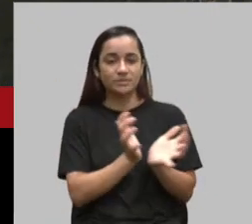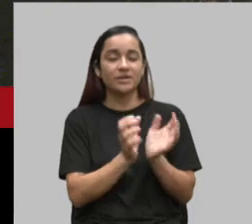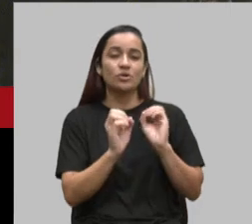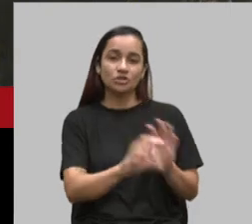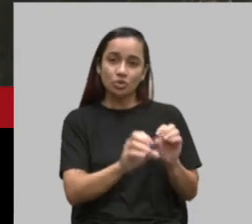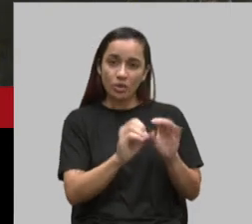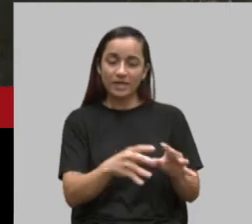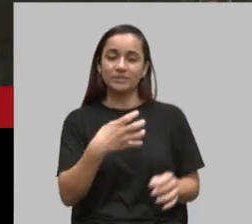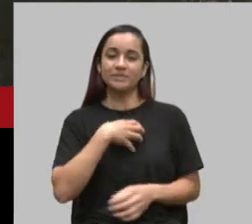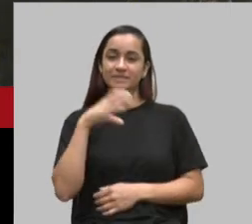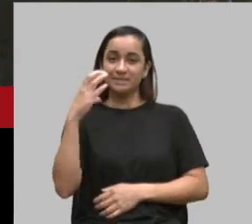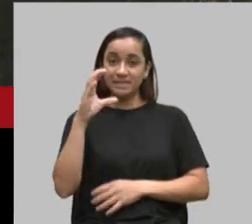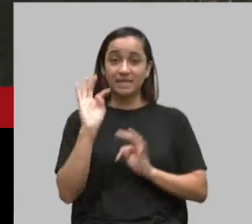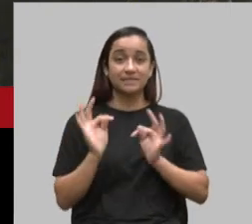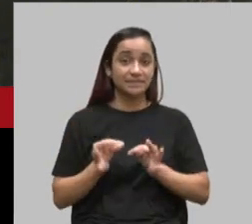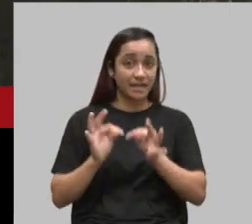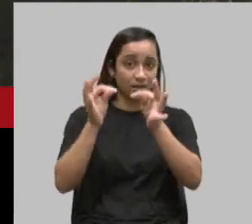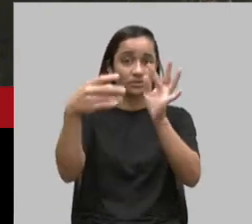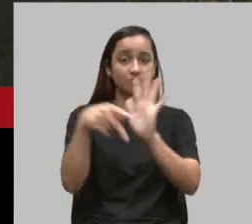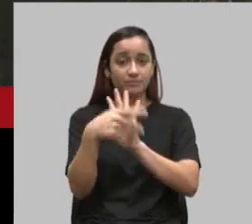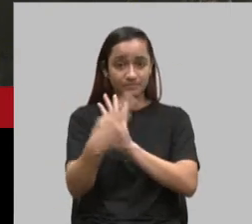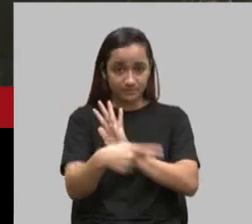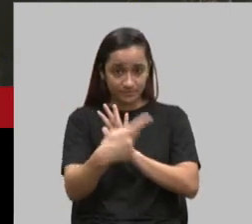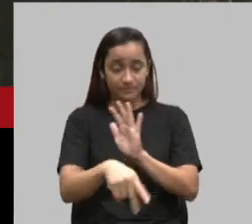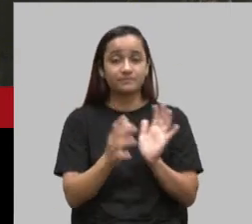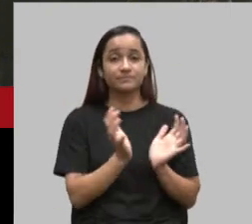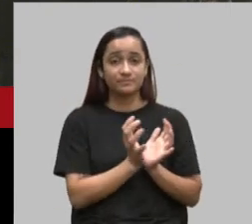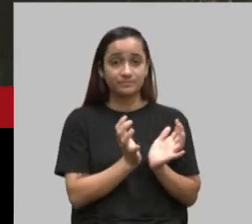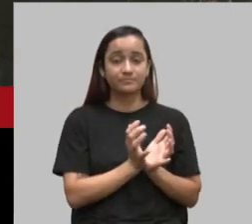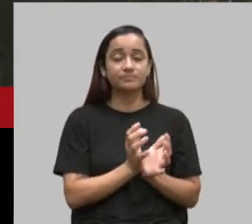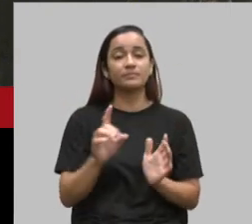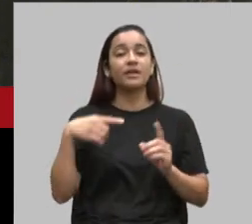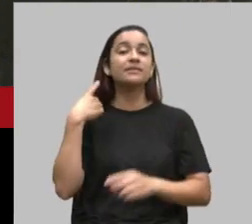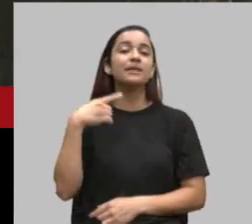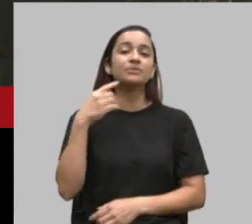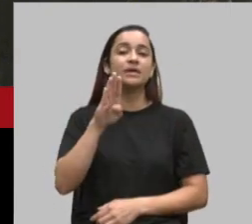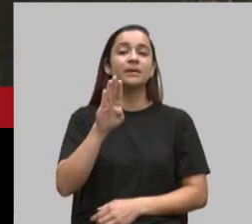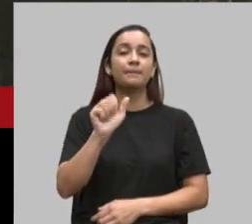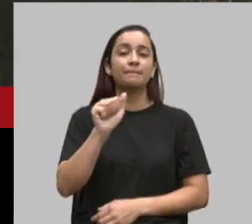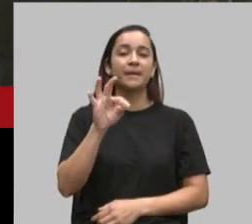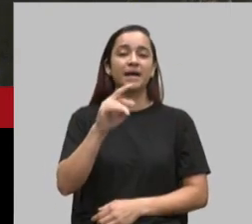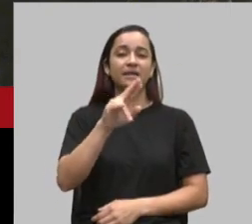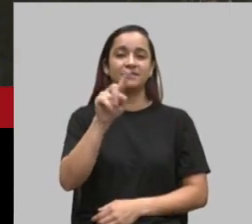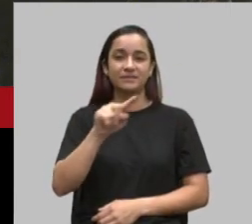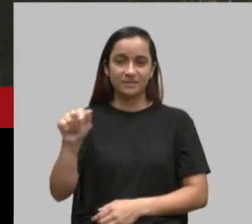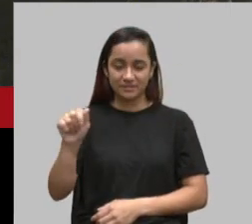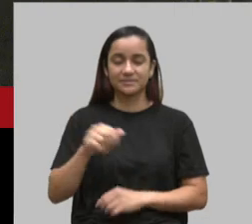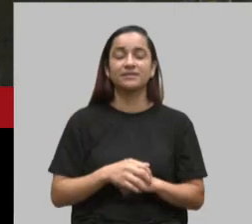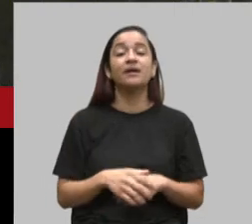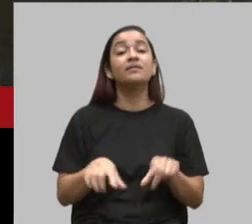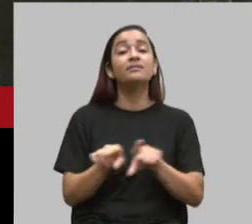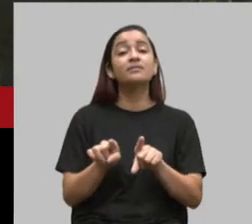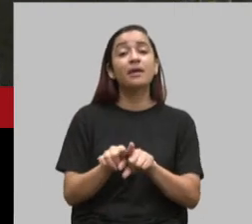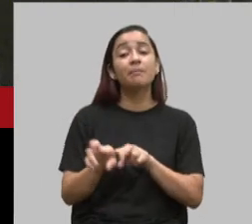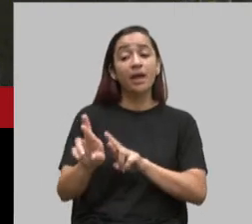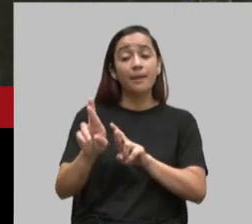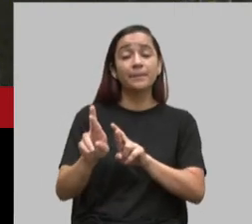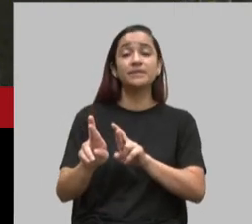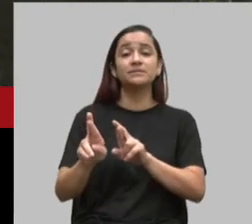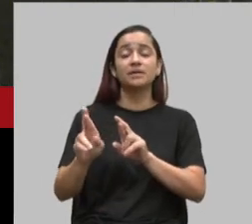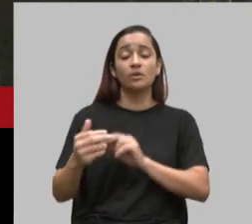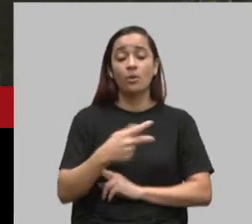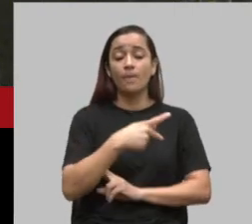Ciência e Tecnologia deste Parlamento deputada Beatriz Cerqueira representando o presidente da Assembleia